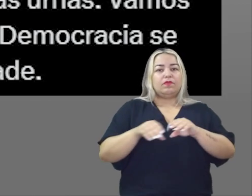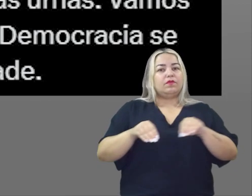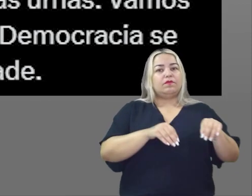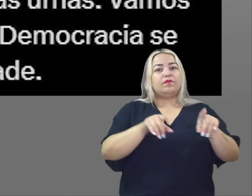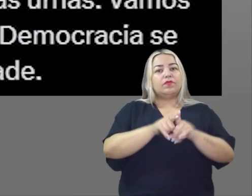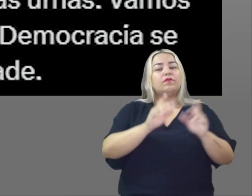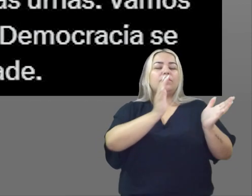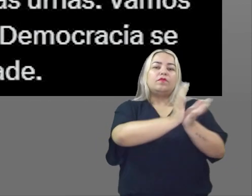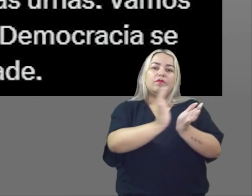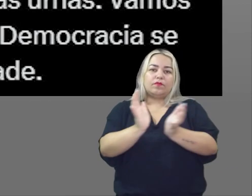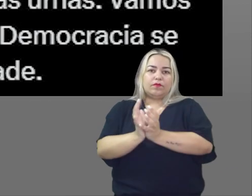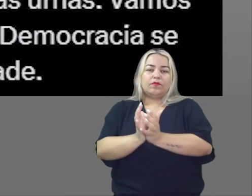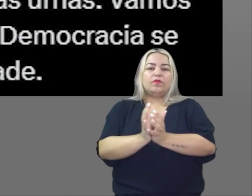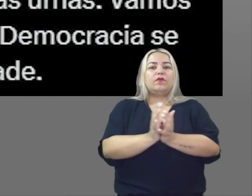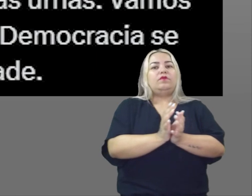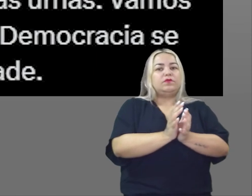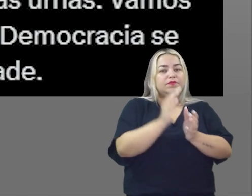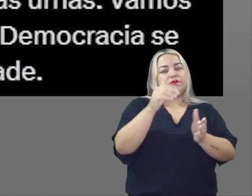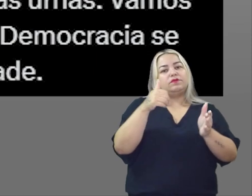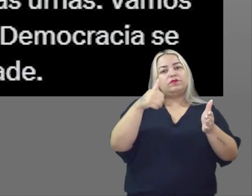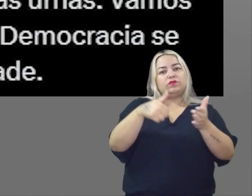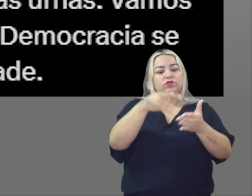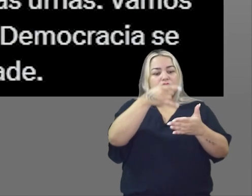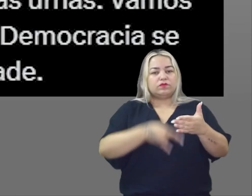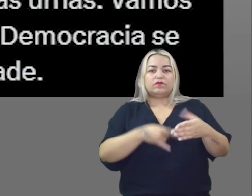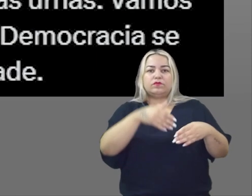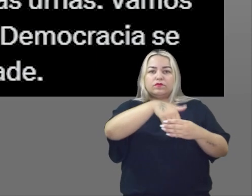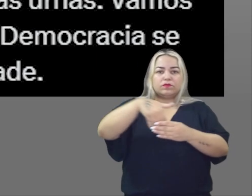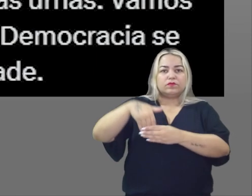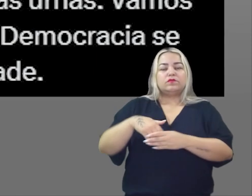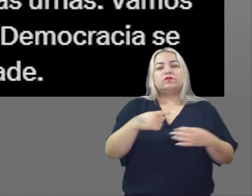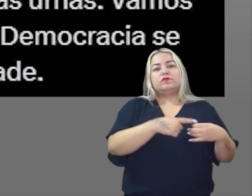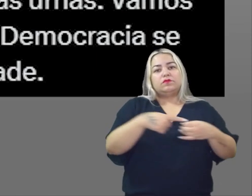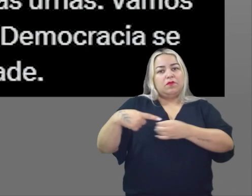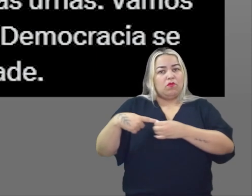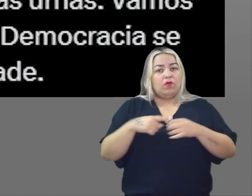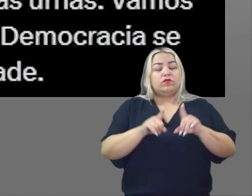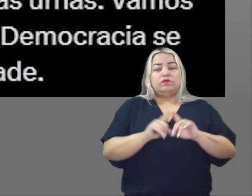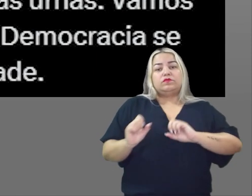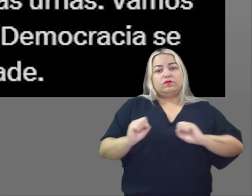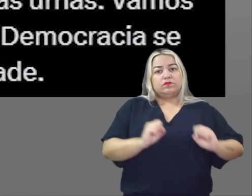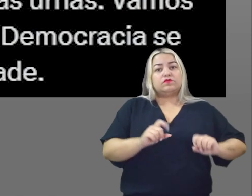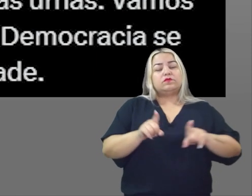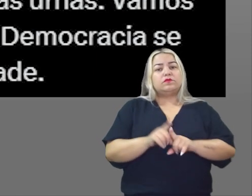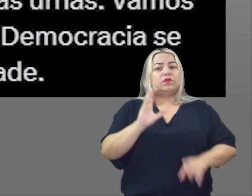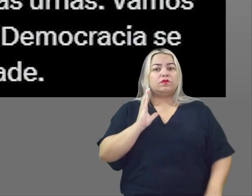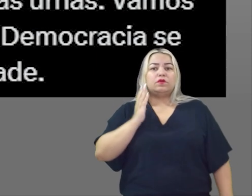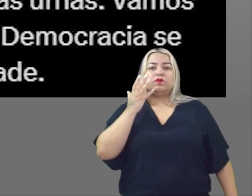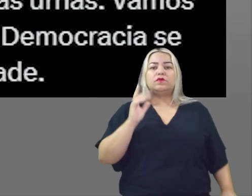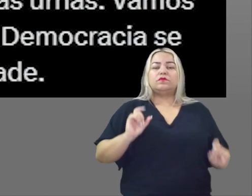meio da transferência coletiva e ilegal de títulos de eleitores entre uma cidade e outra, o que pode ter